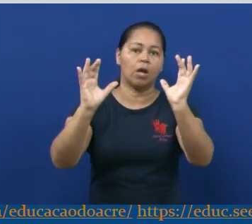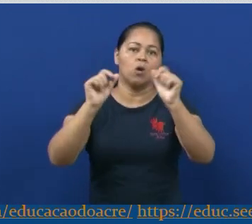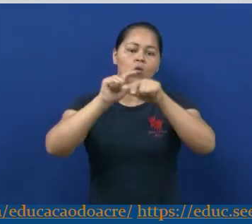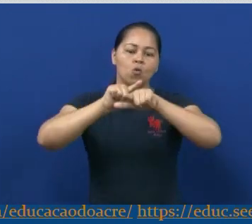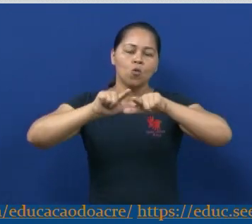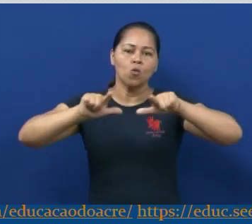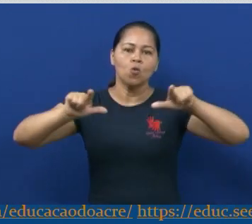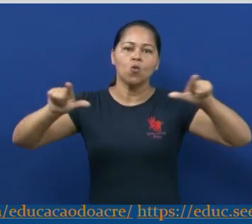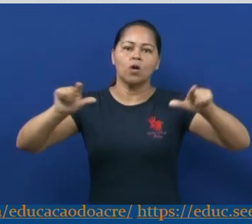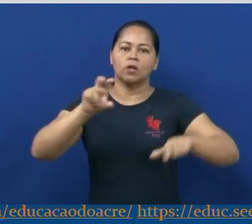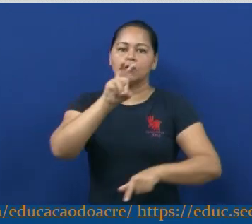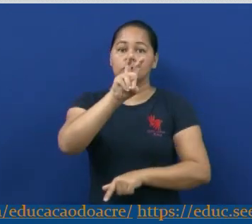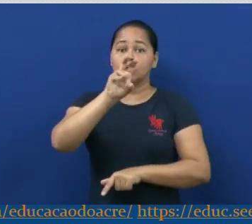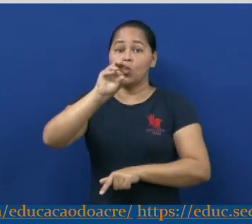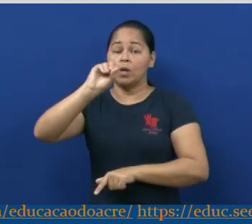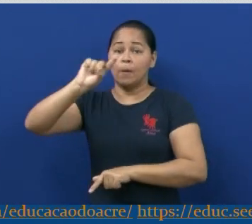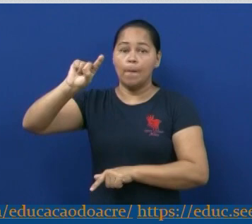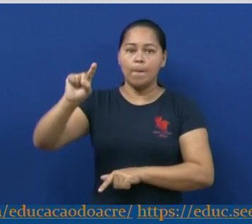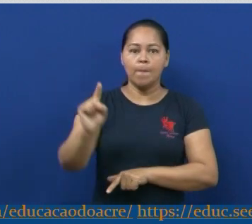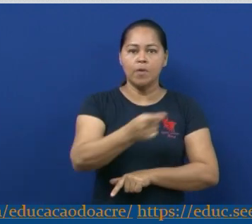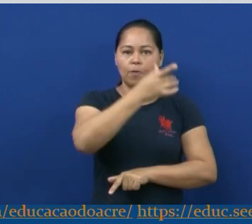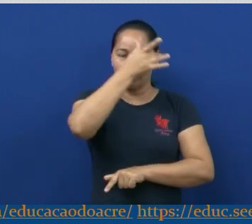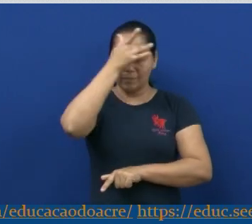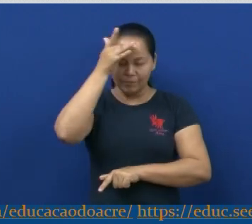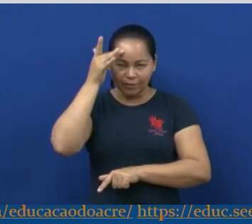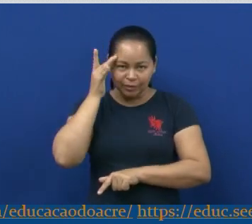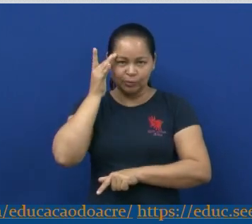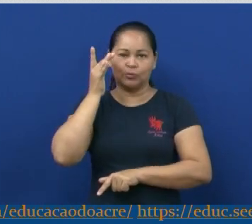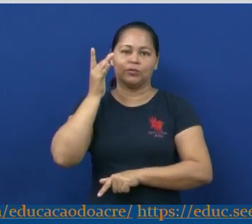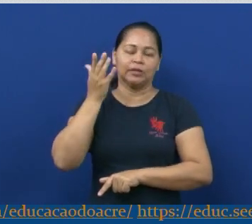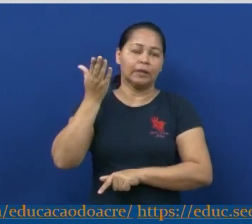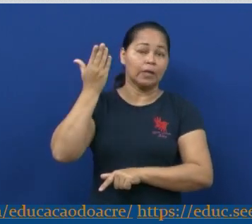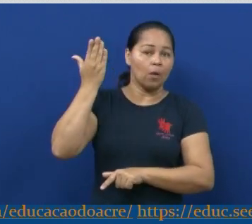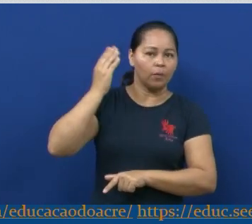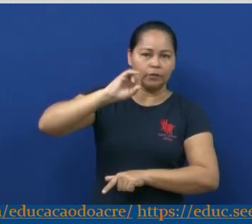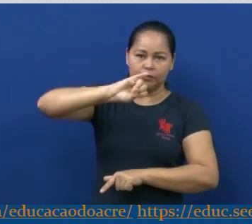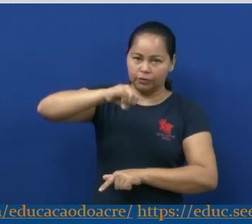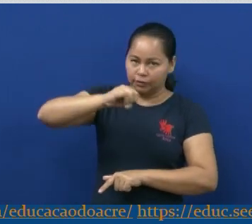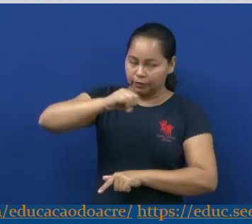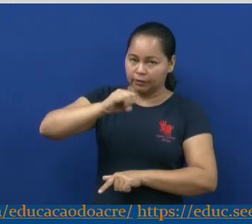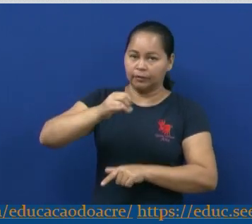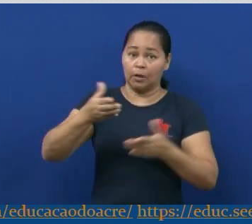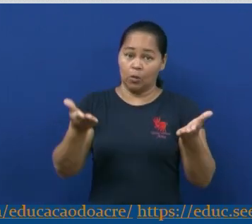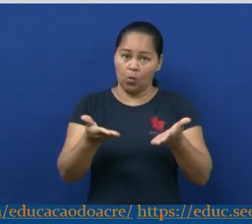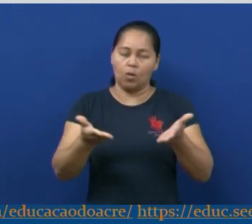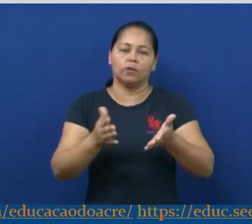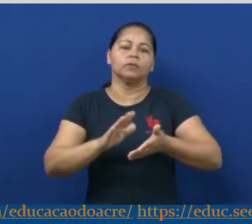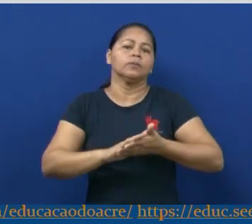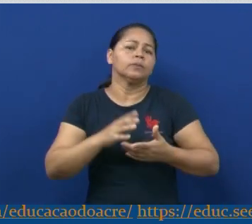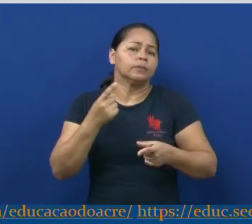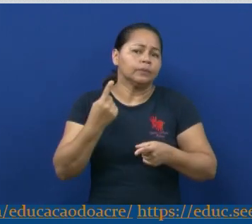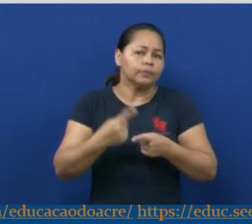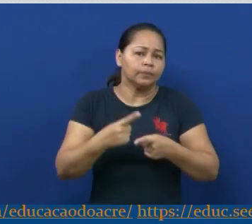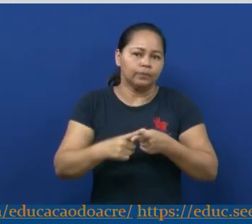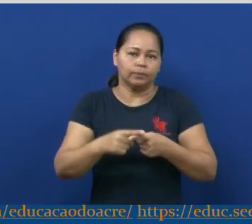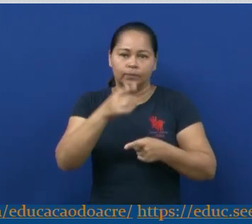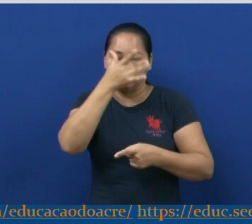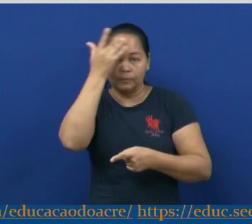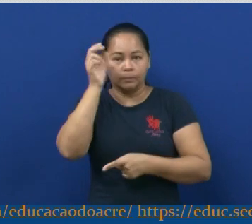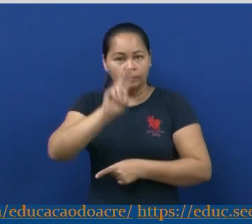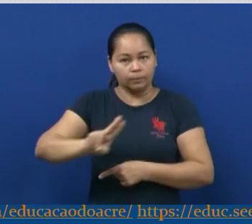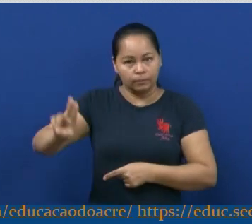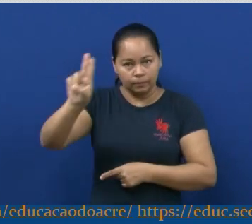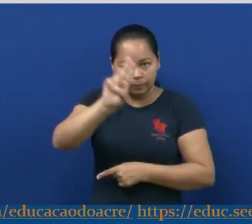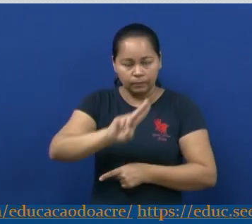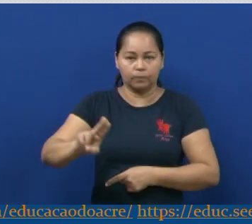pelo menos 50 mil pessoas no país desde janeiro. A conclusão é de pesquisadores da Universidade de